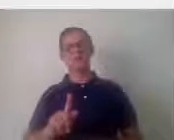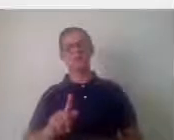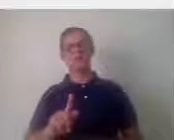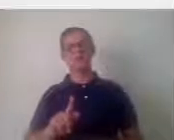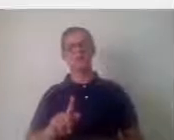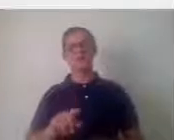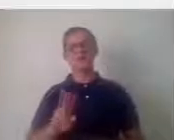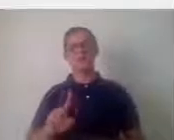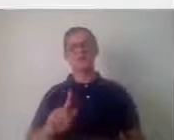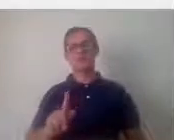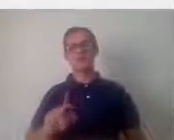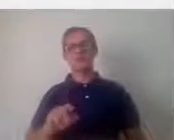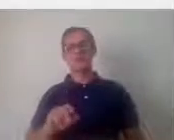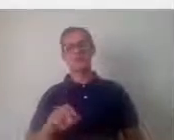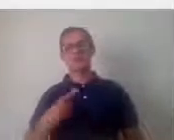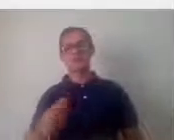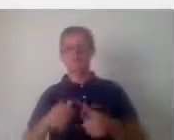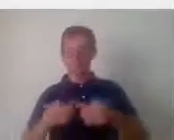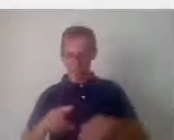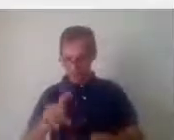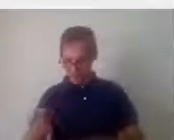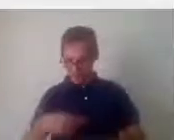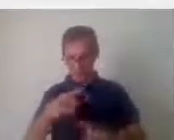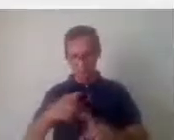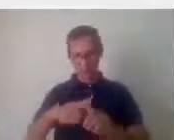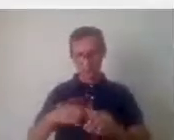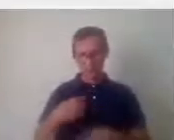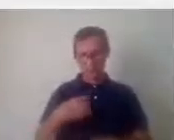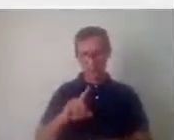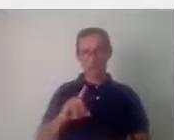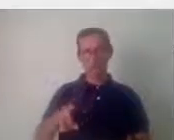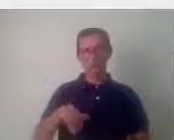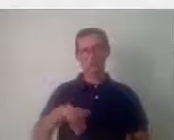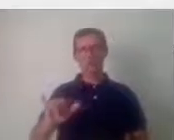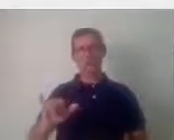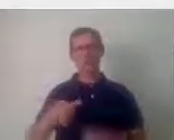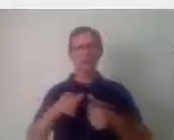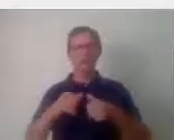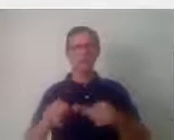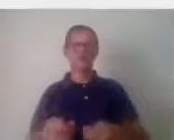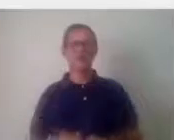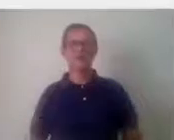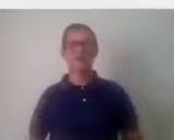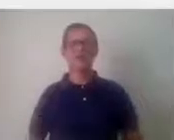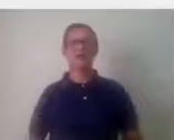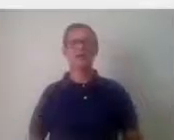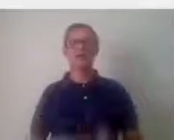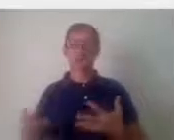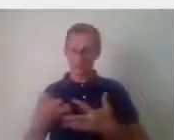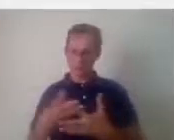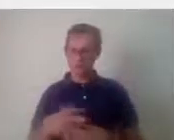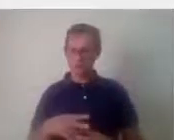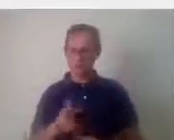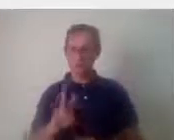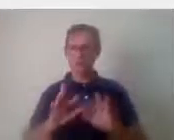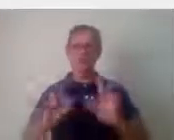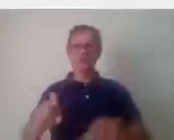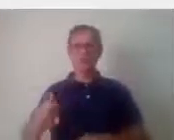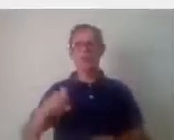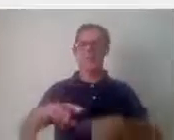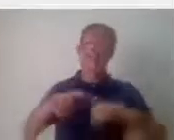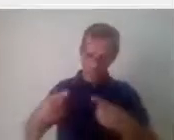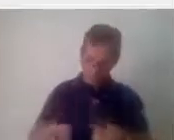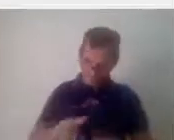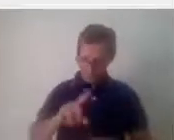G1. Essa é a integral do tipo 1. O seu y, ele está entre 2 funções de x. Já